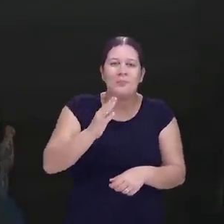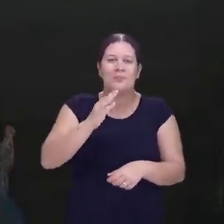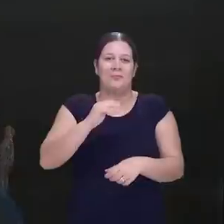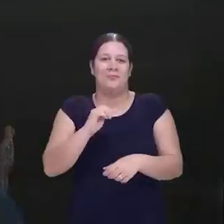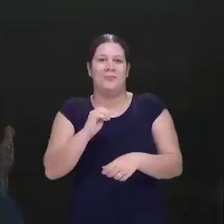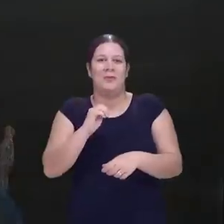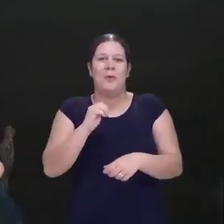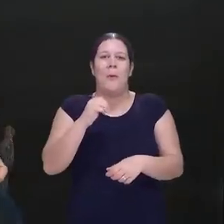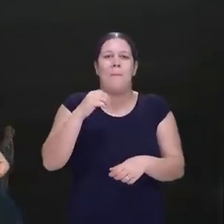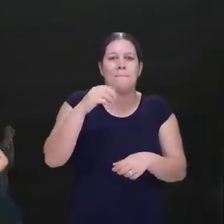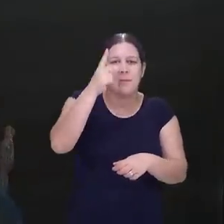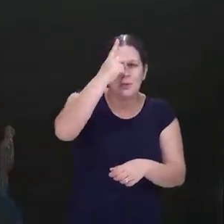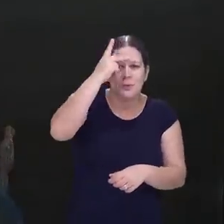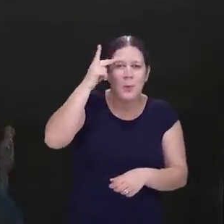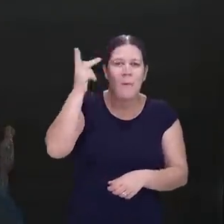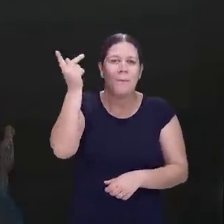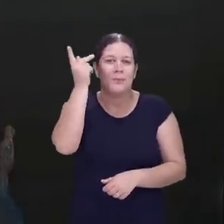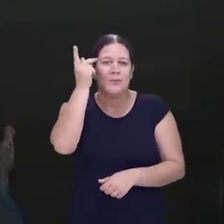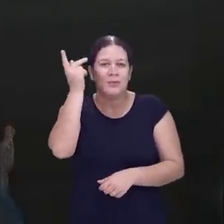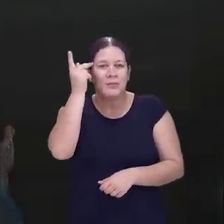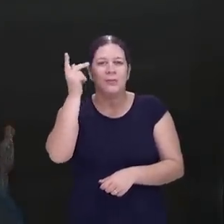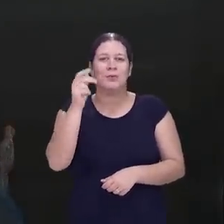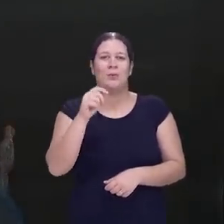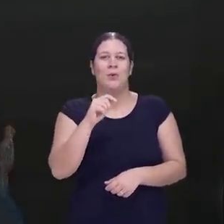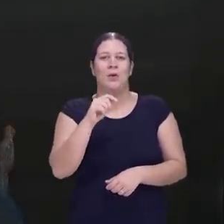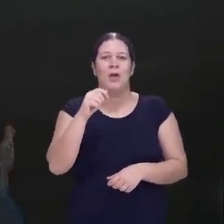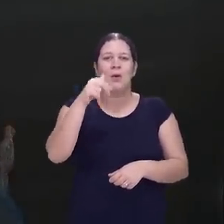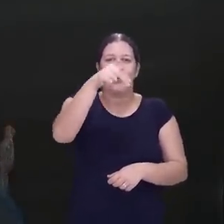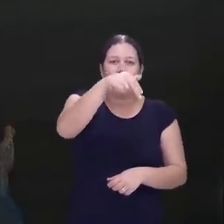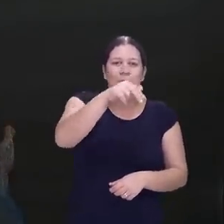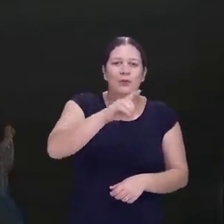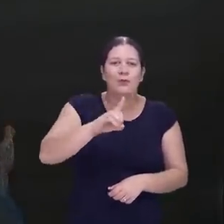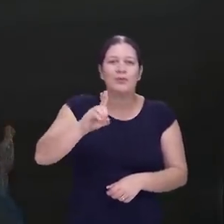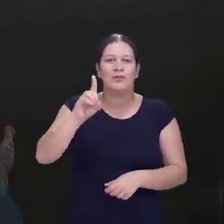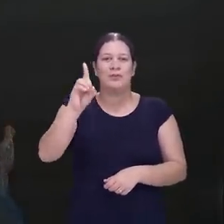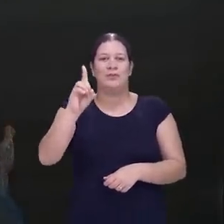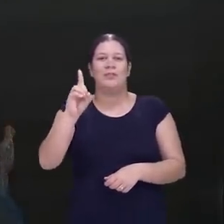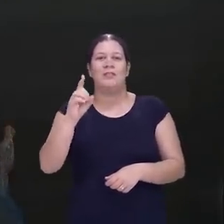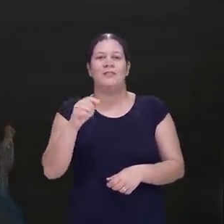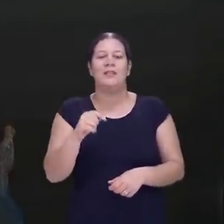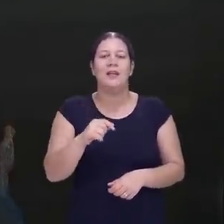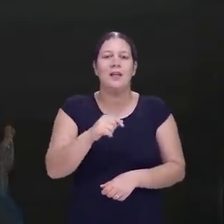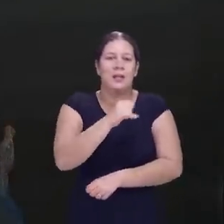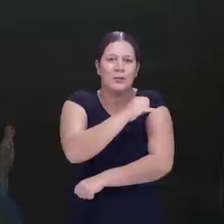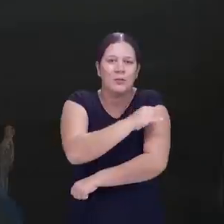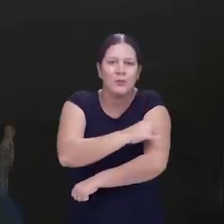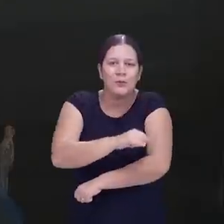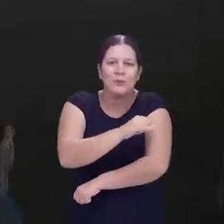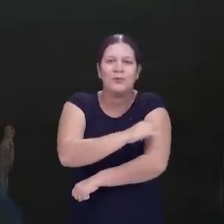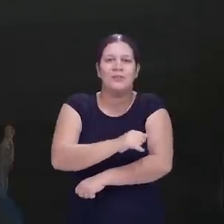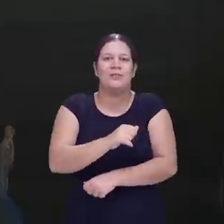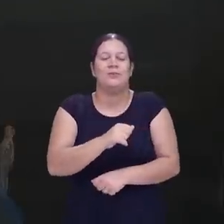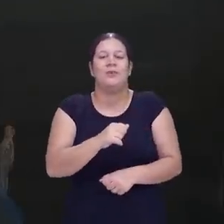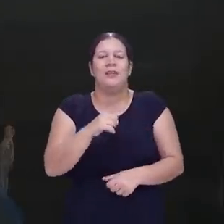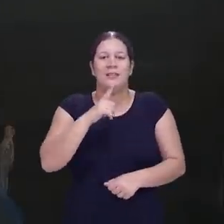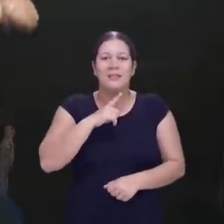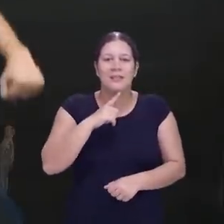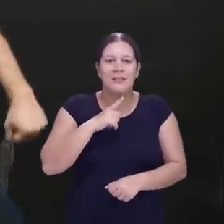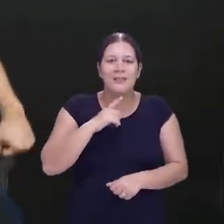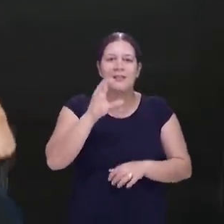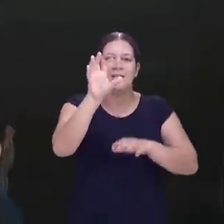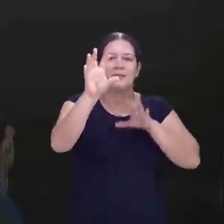brasileiro, é o povo paulista, é o povo nordestino, é o povo riograndense, é o